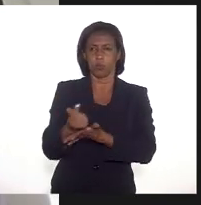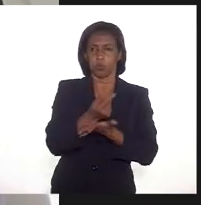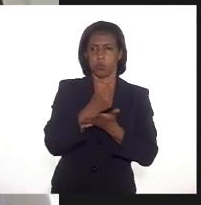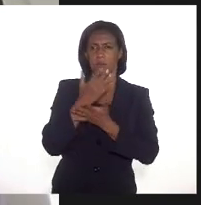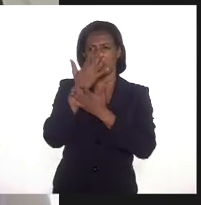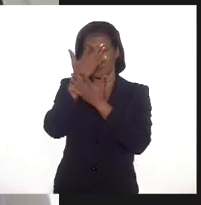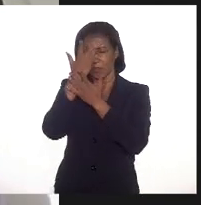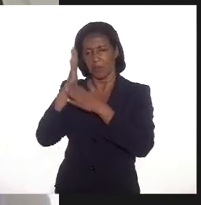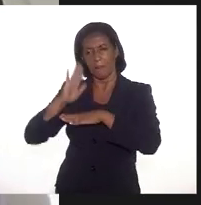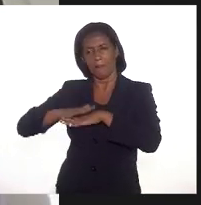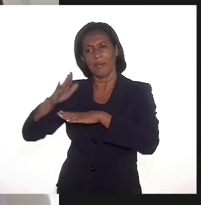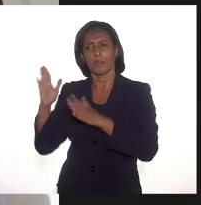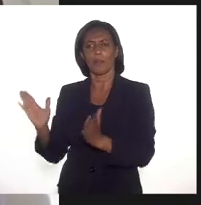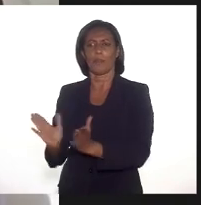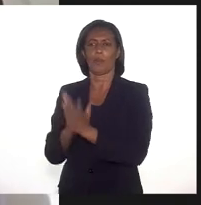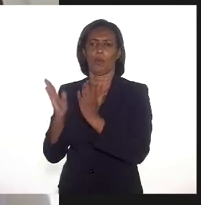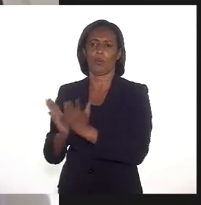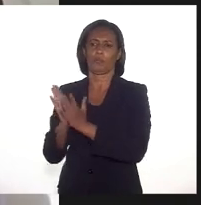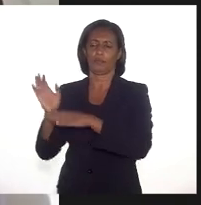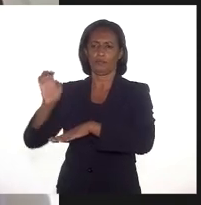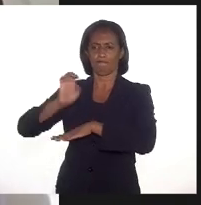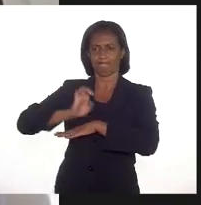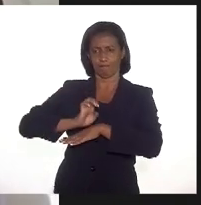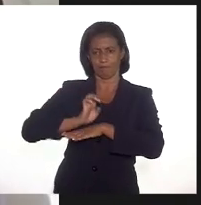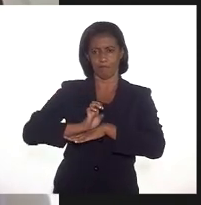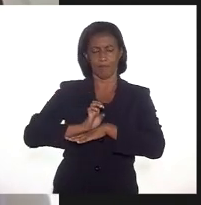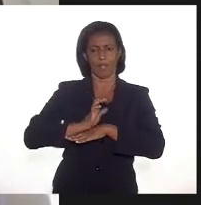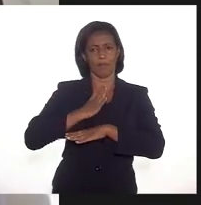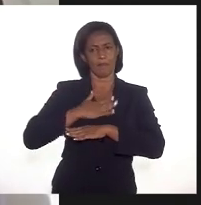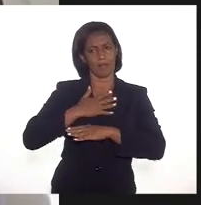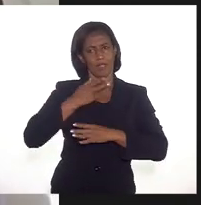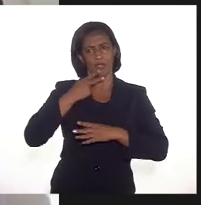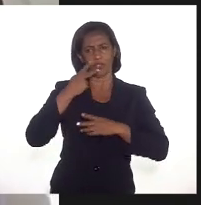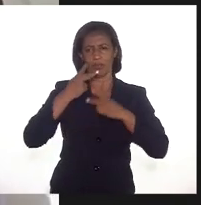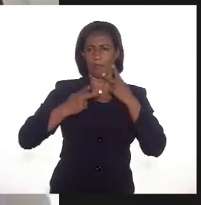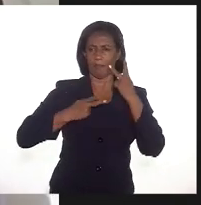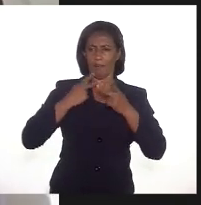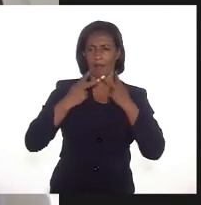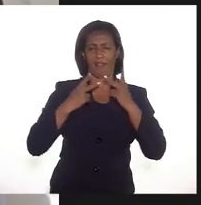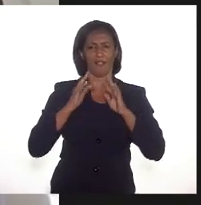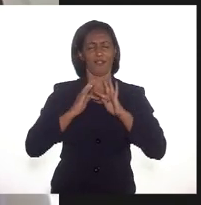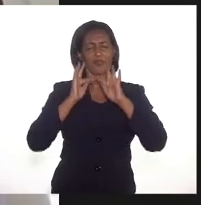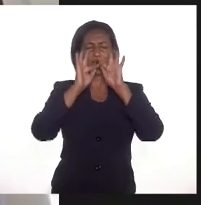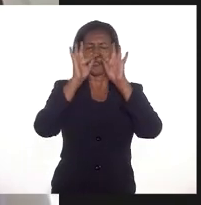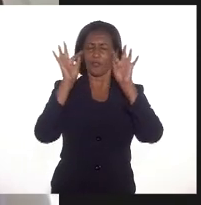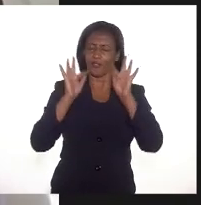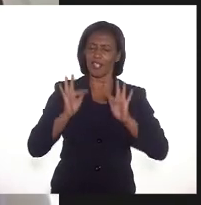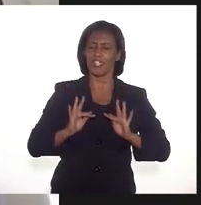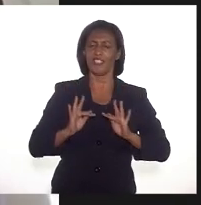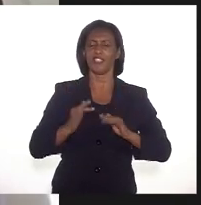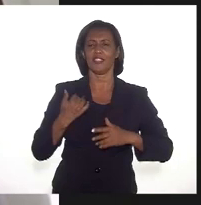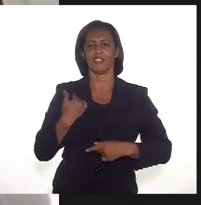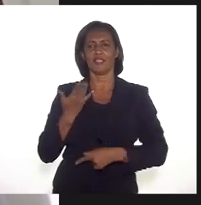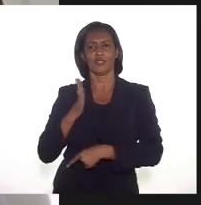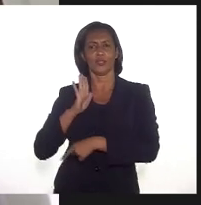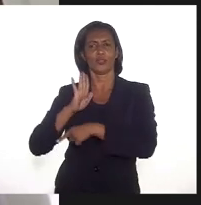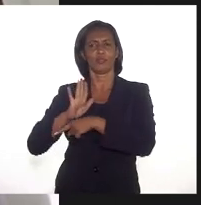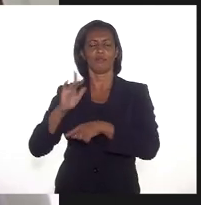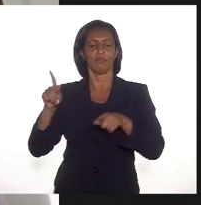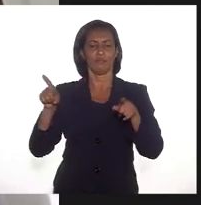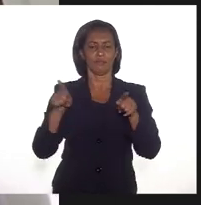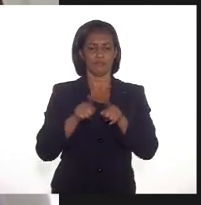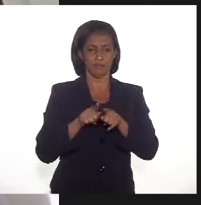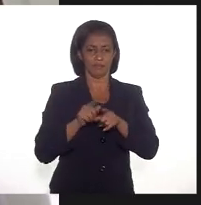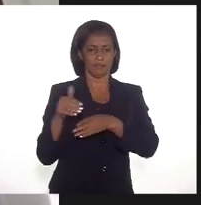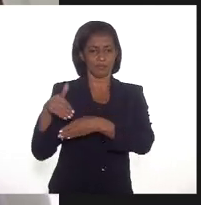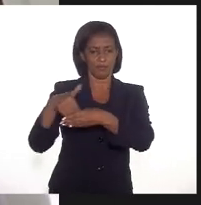vulnerável do nosso Estado. Então, eram essas as minhas palavras. Fico feliz de ter podido contribuir, né, também com